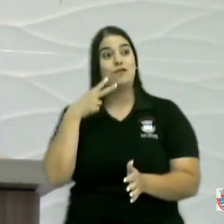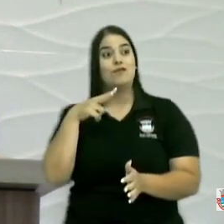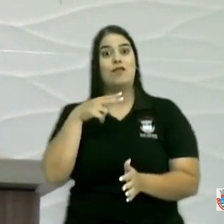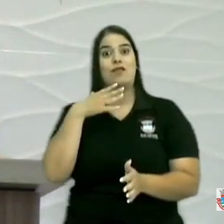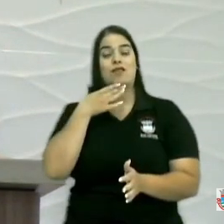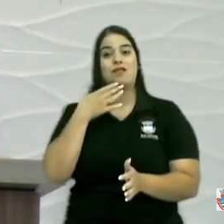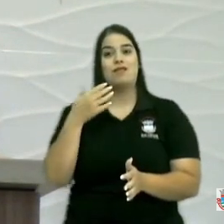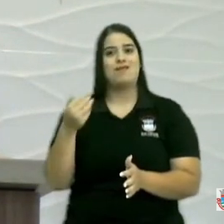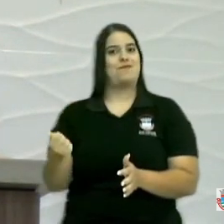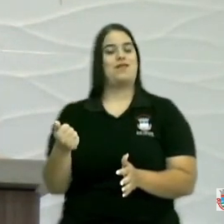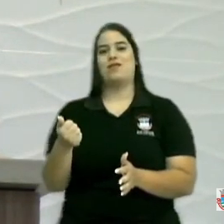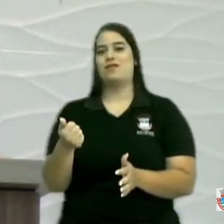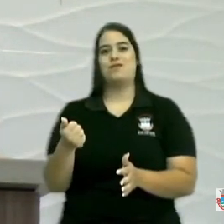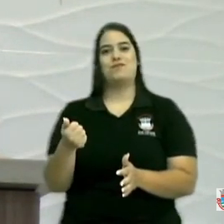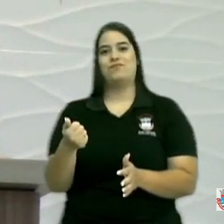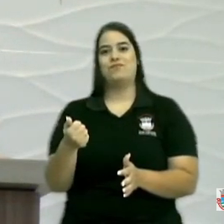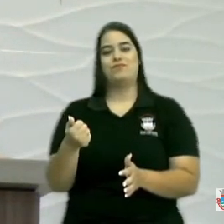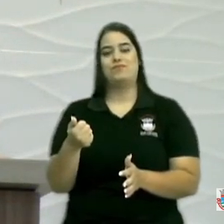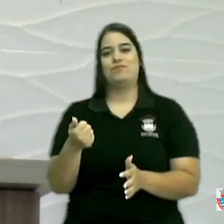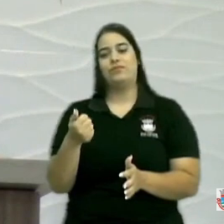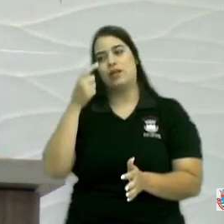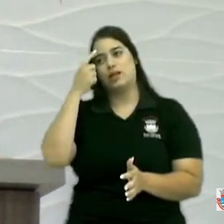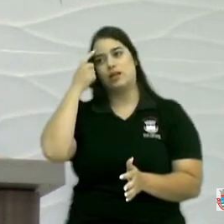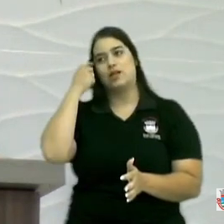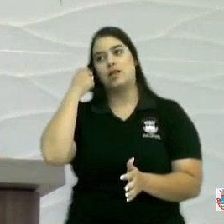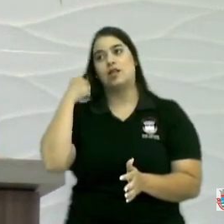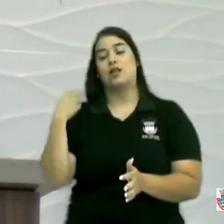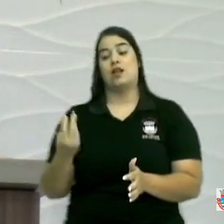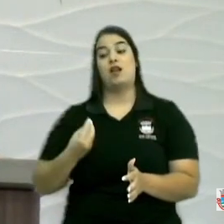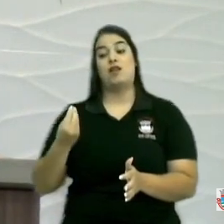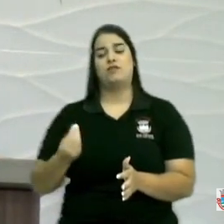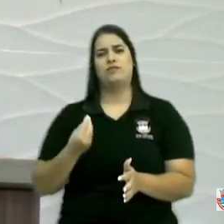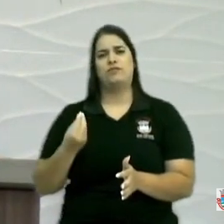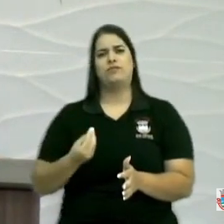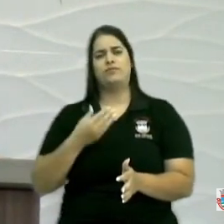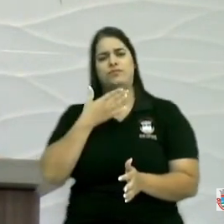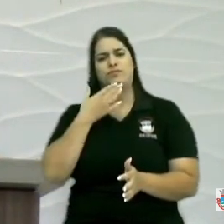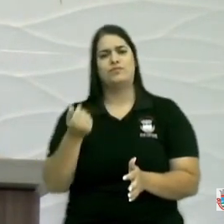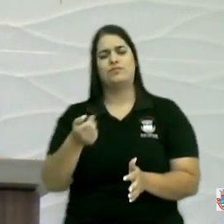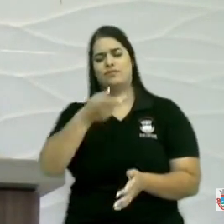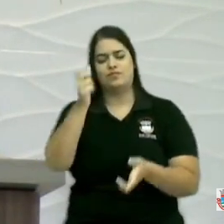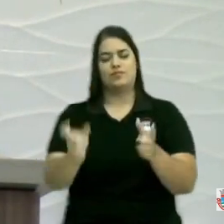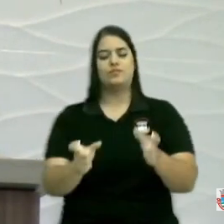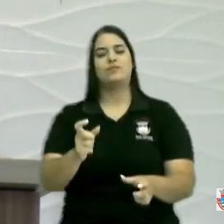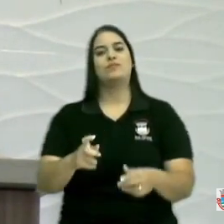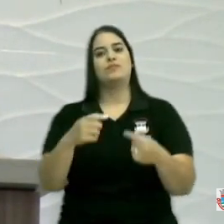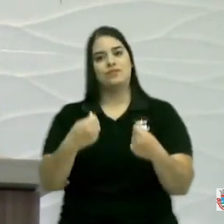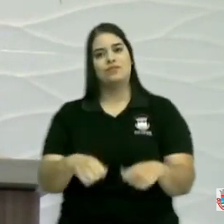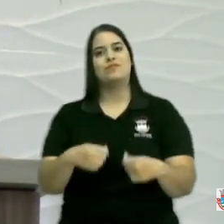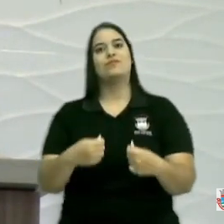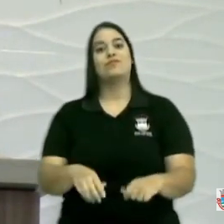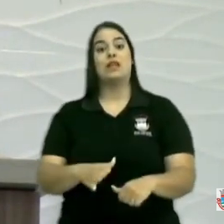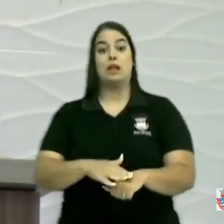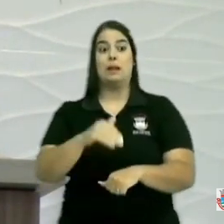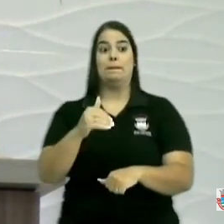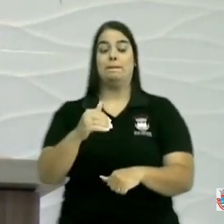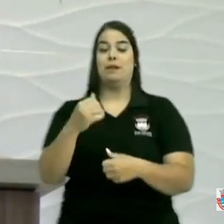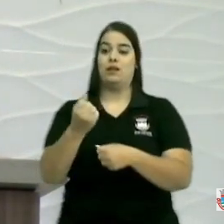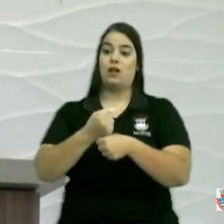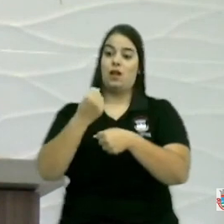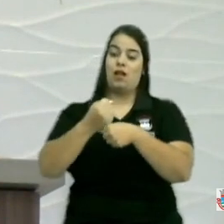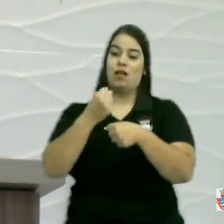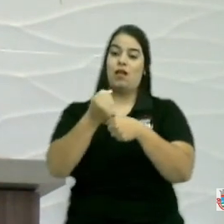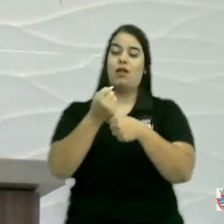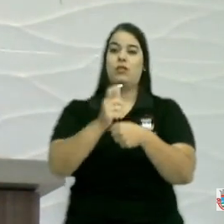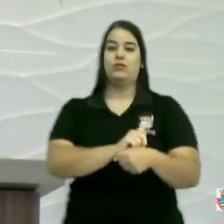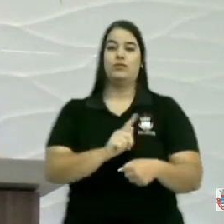com que as coisas aconteçam de forma melhor para levar a qualidade de vida para quem mais precisa. É mais uma obra do governo Alexandre Batisté, assim como